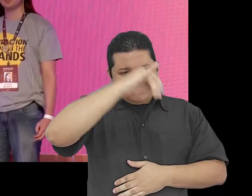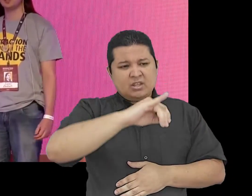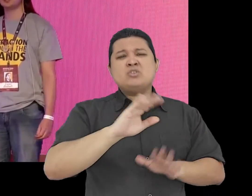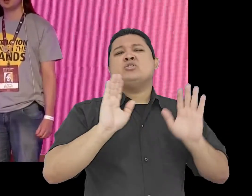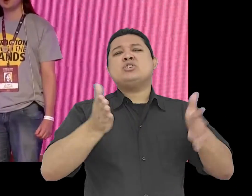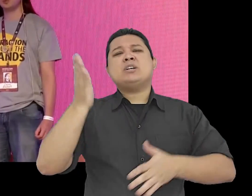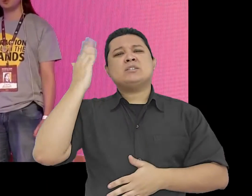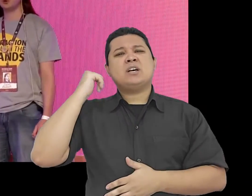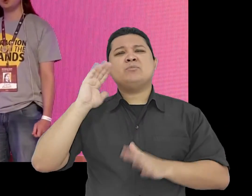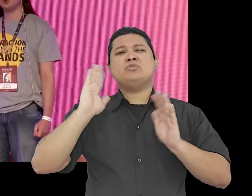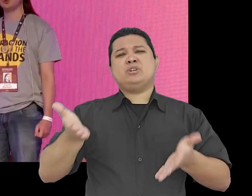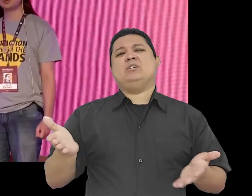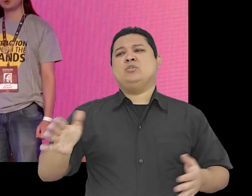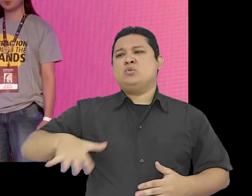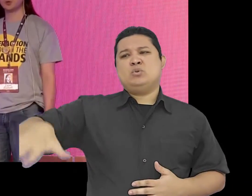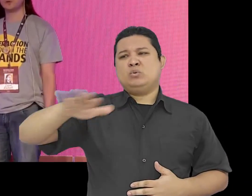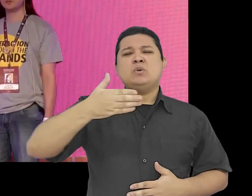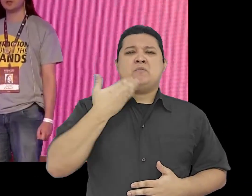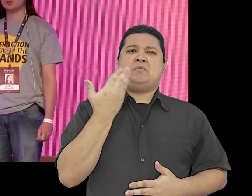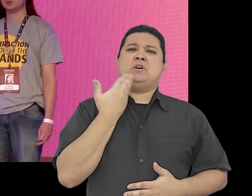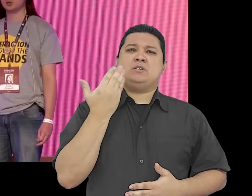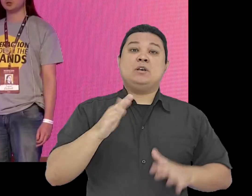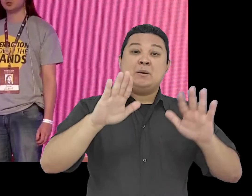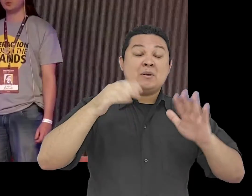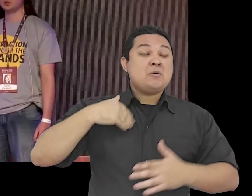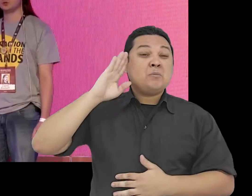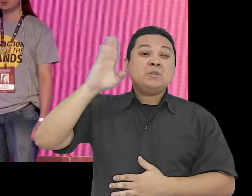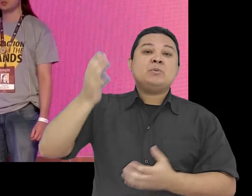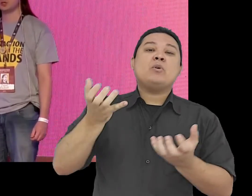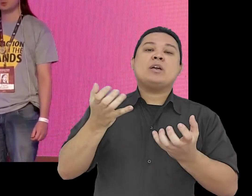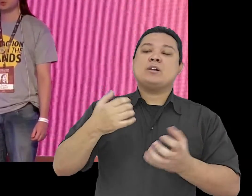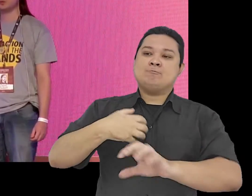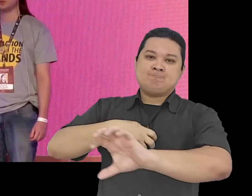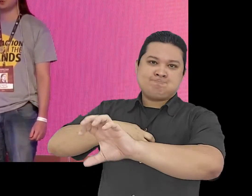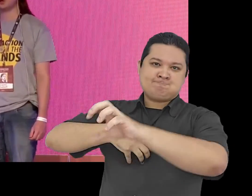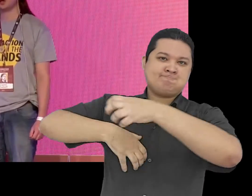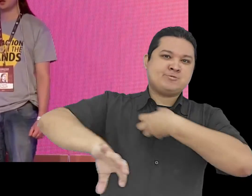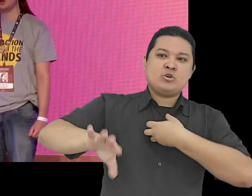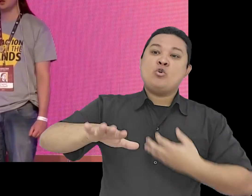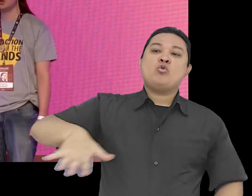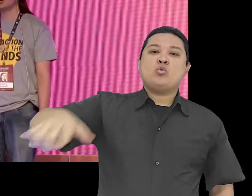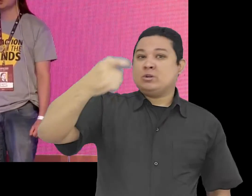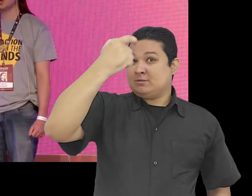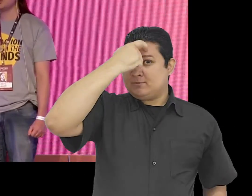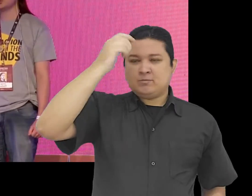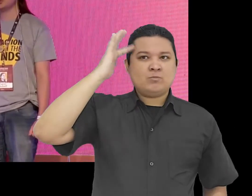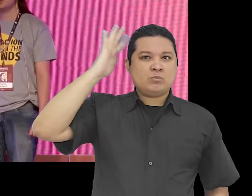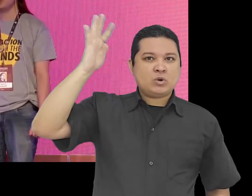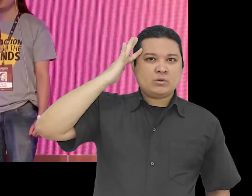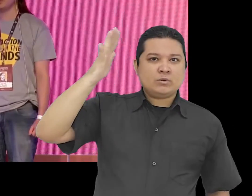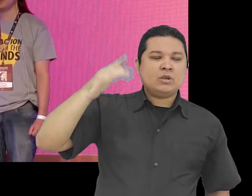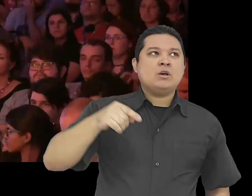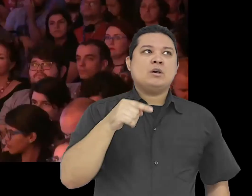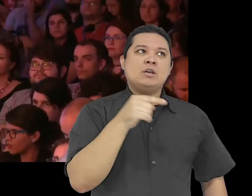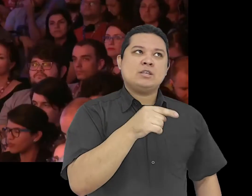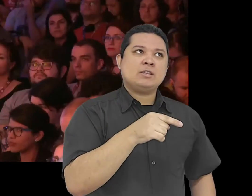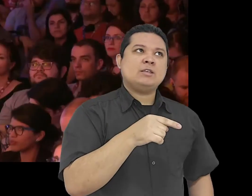muito fácil. Eu acho que a minha maior contribuição que eu posso fazer é justamente conscientizar as pessoas e falar assim, ó, cara, isso aqui é